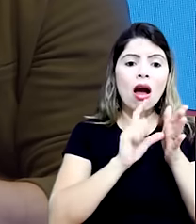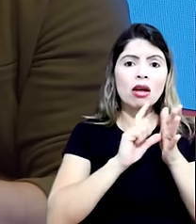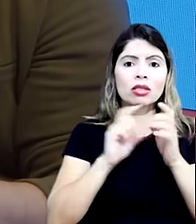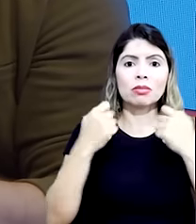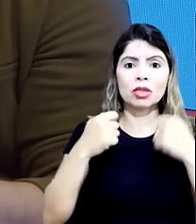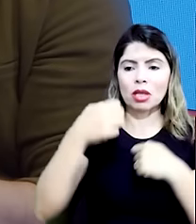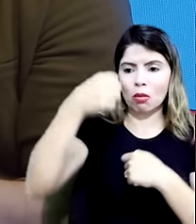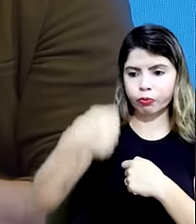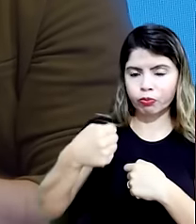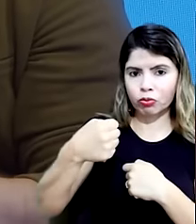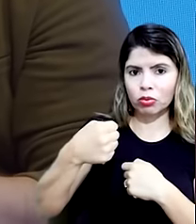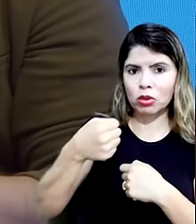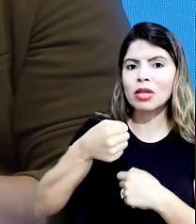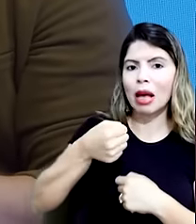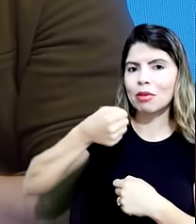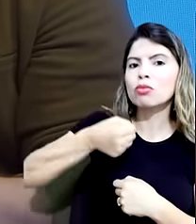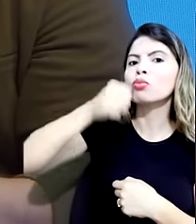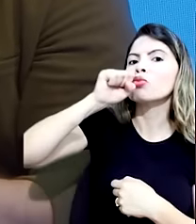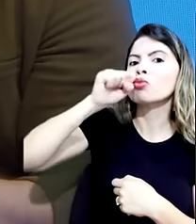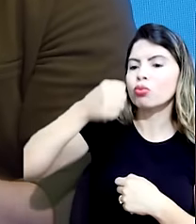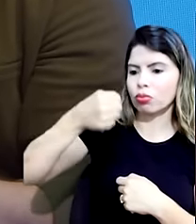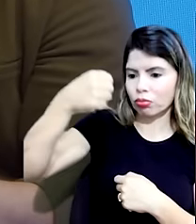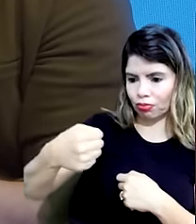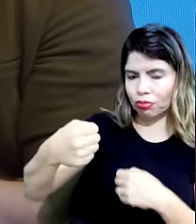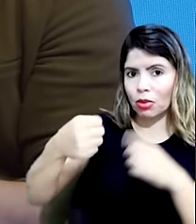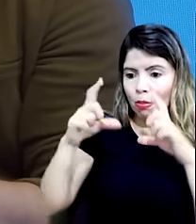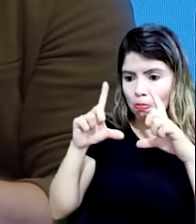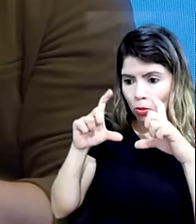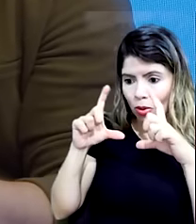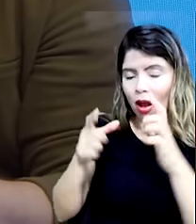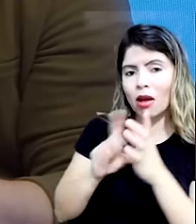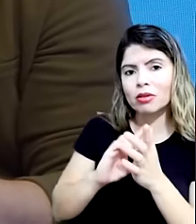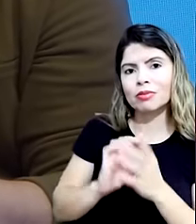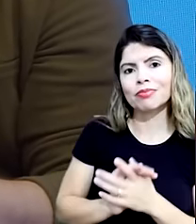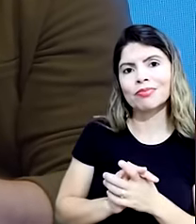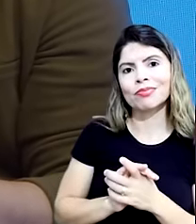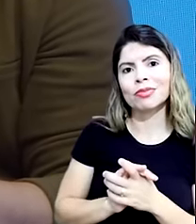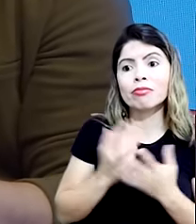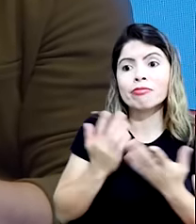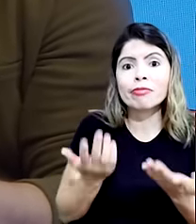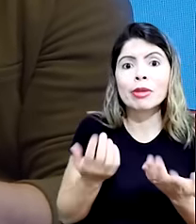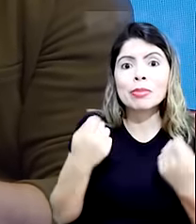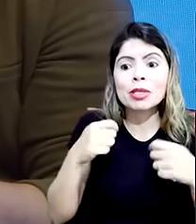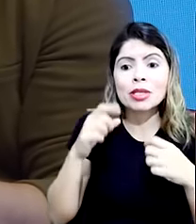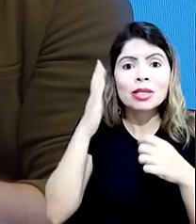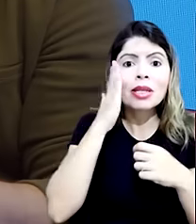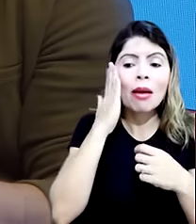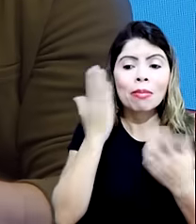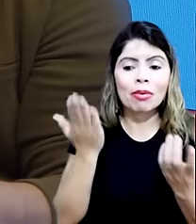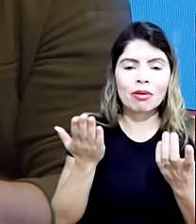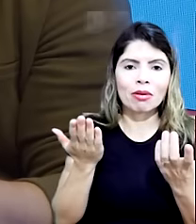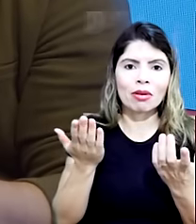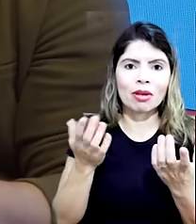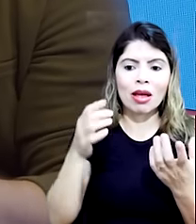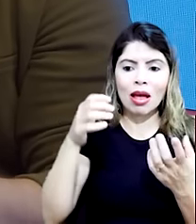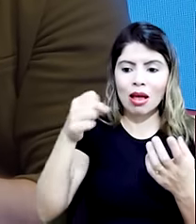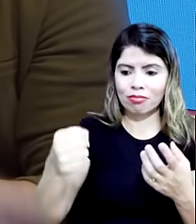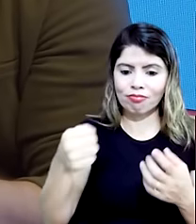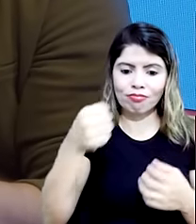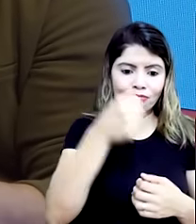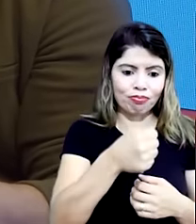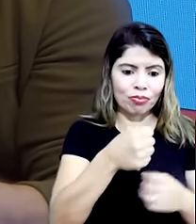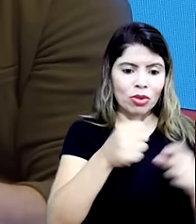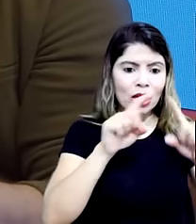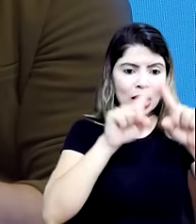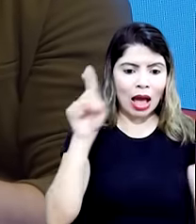ângulo errado vai ficar ruim se ela fizer a caneca e não colocar o o produto lá dentro e ela quiser fazer uma simulação de que ali tem um café vai